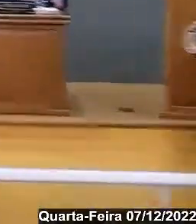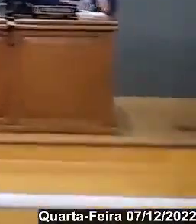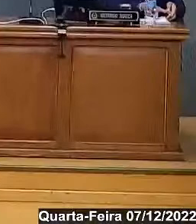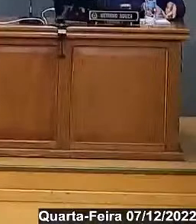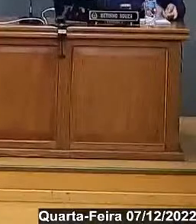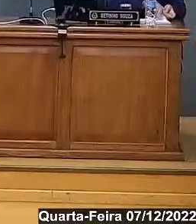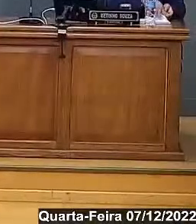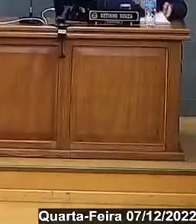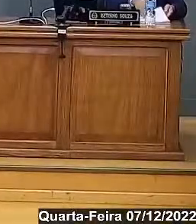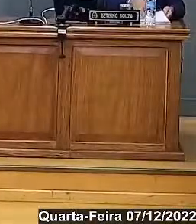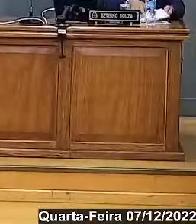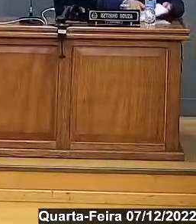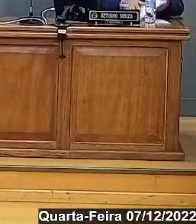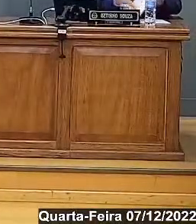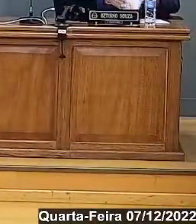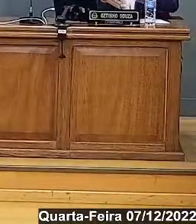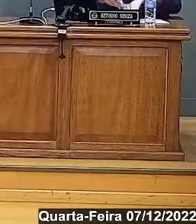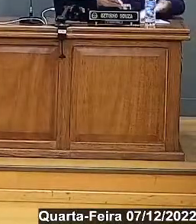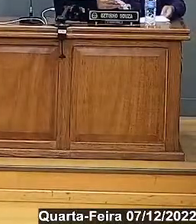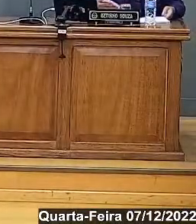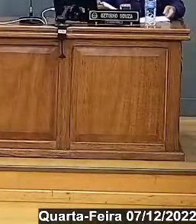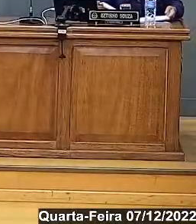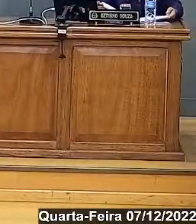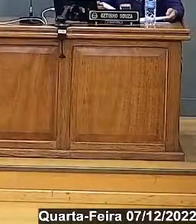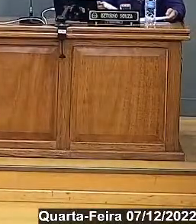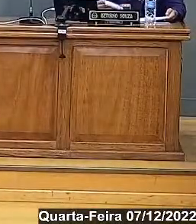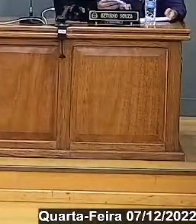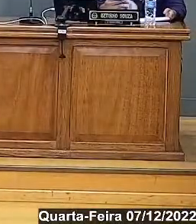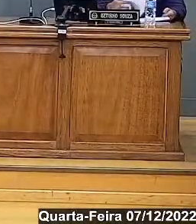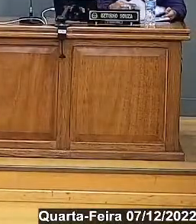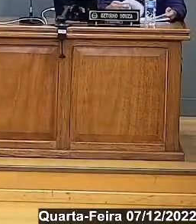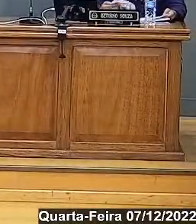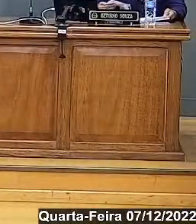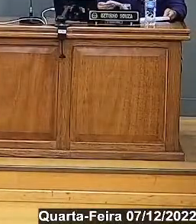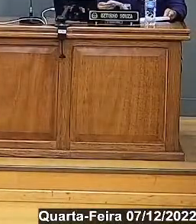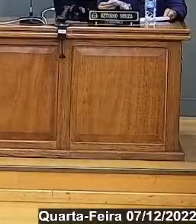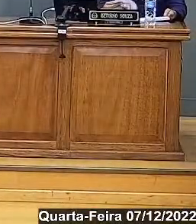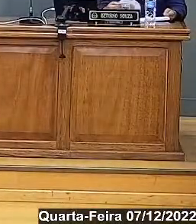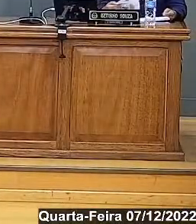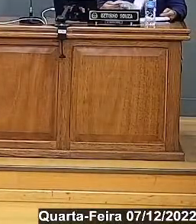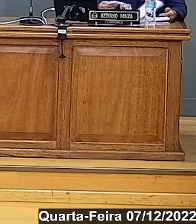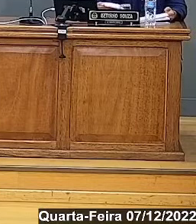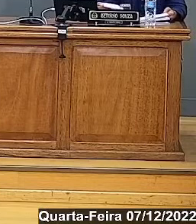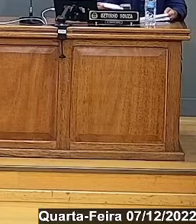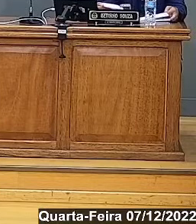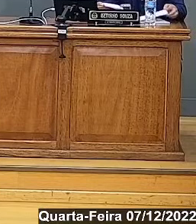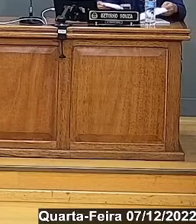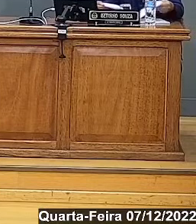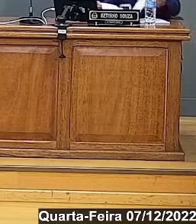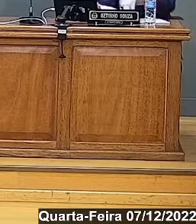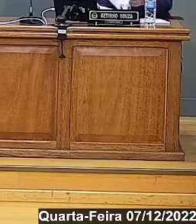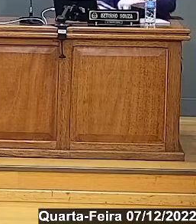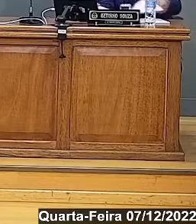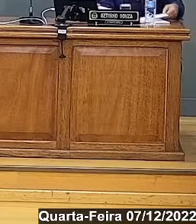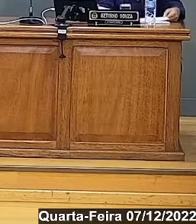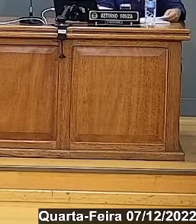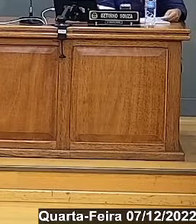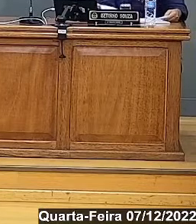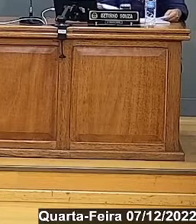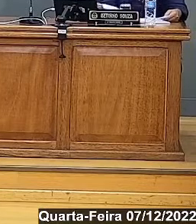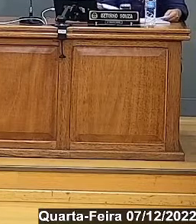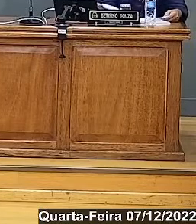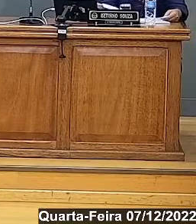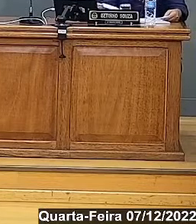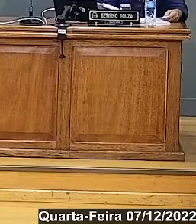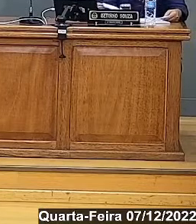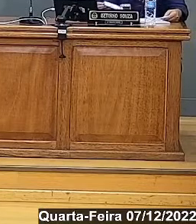legal para estar iniciando a sessão. Havendo o número legal, em nome de Deus, declaro aberta a 41ª sessão ordinária do corrente ano.